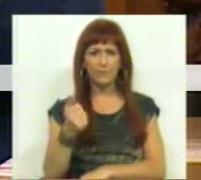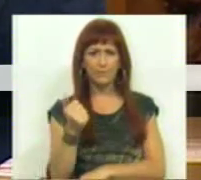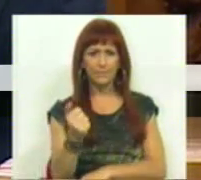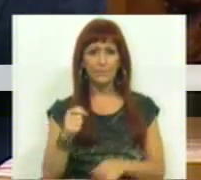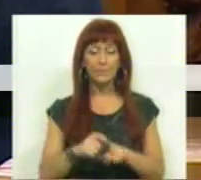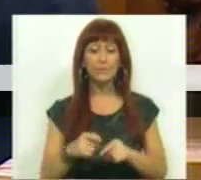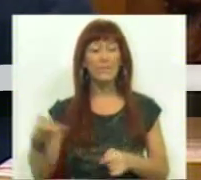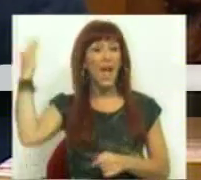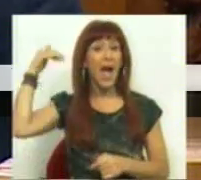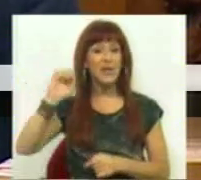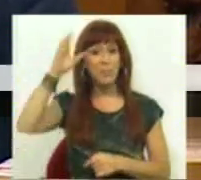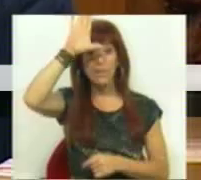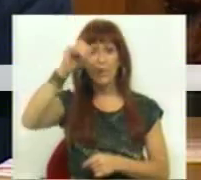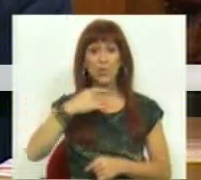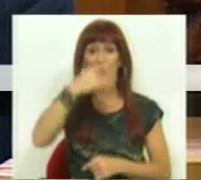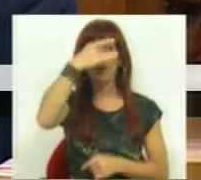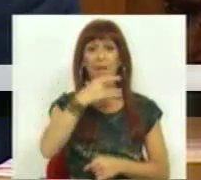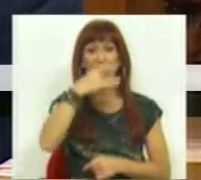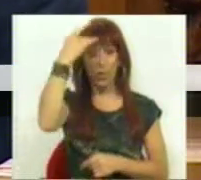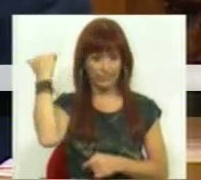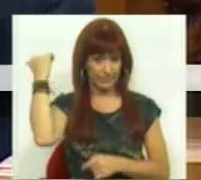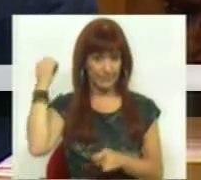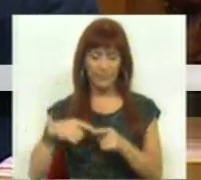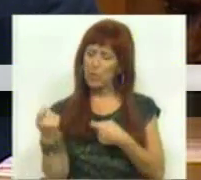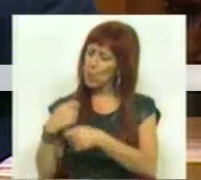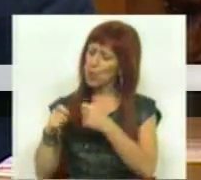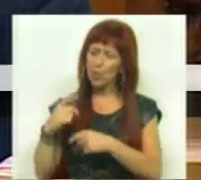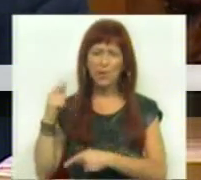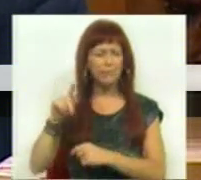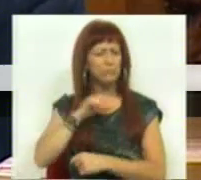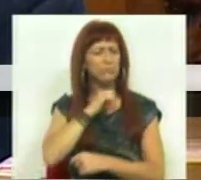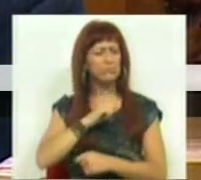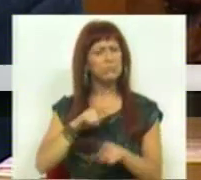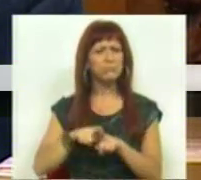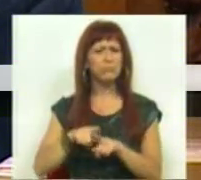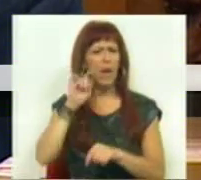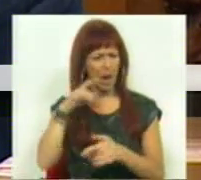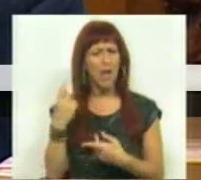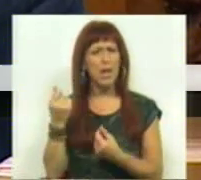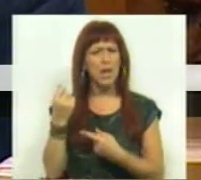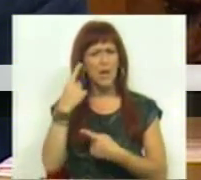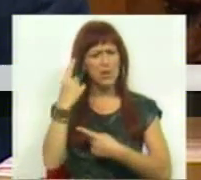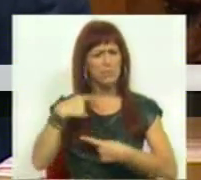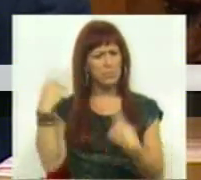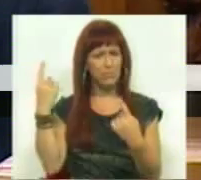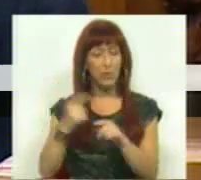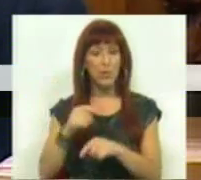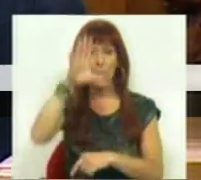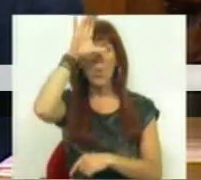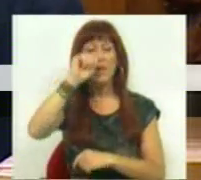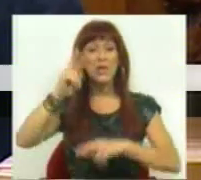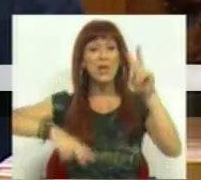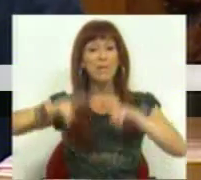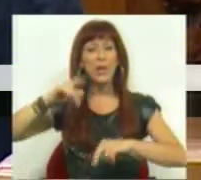1995 pelo então Primeiro-Ministro Cavaco Silva, o negócio foi avalizado com a garantia de dinheiros públicos pelo Ministro